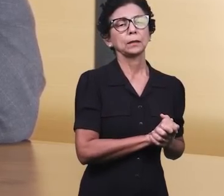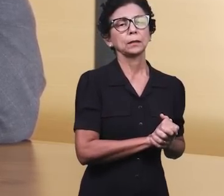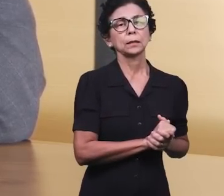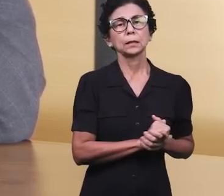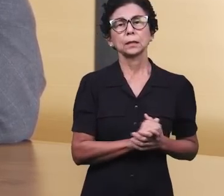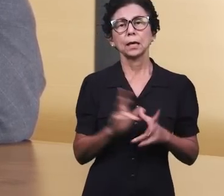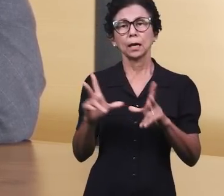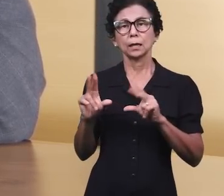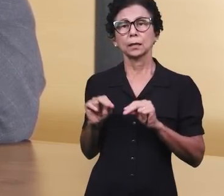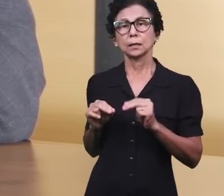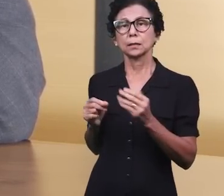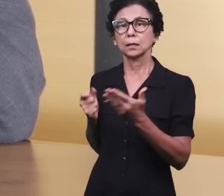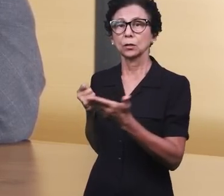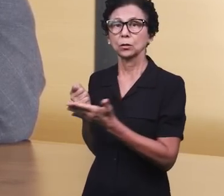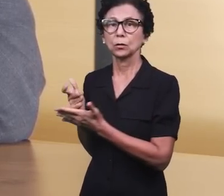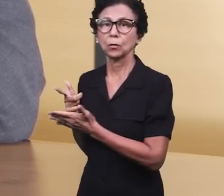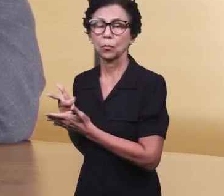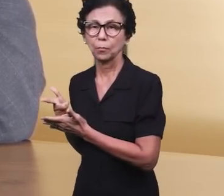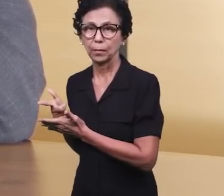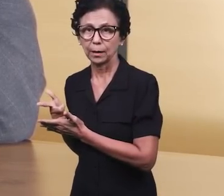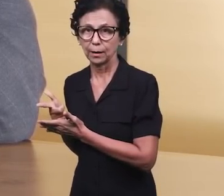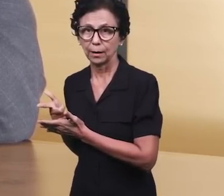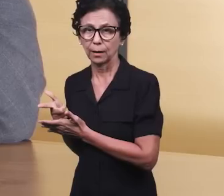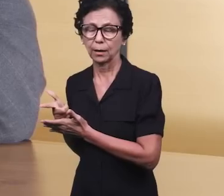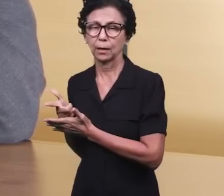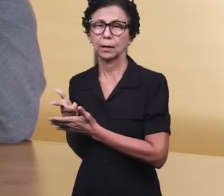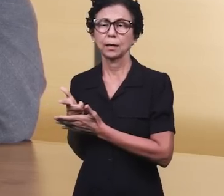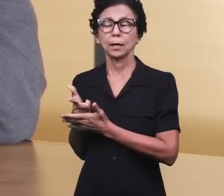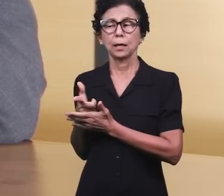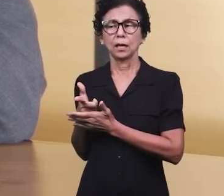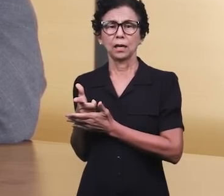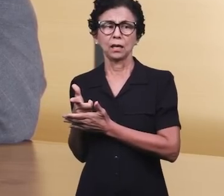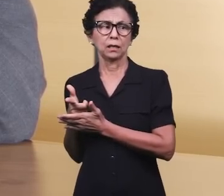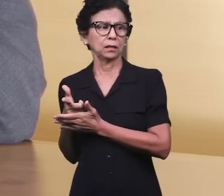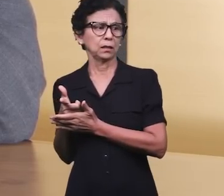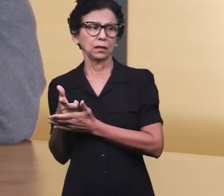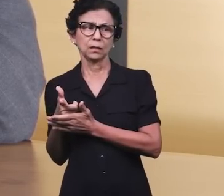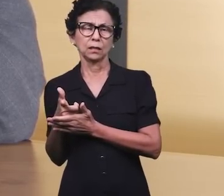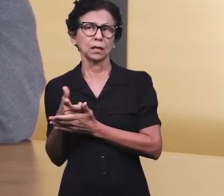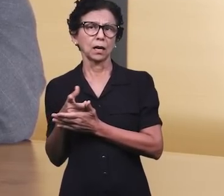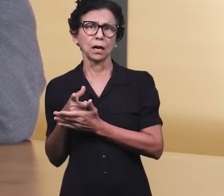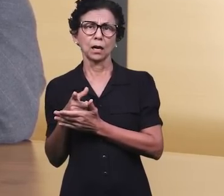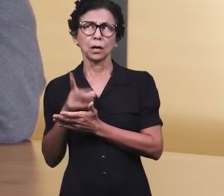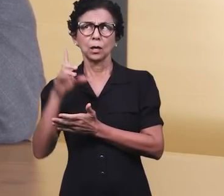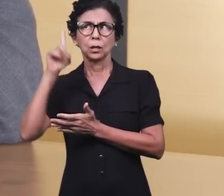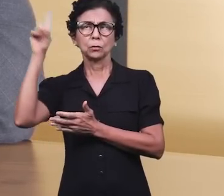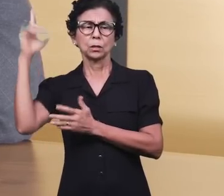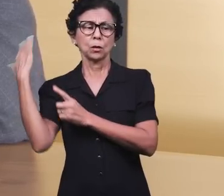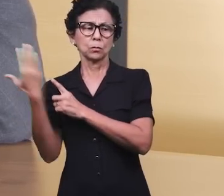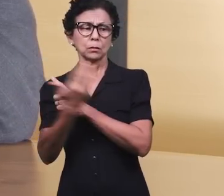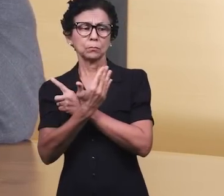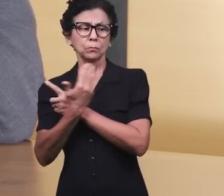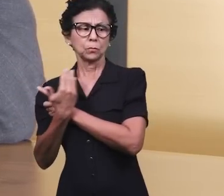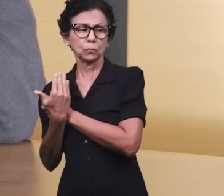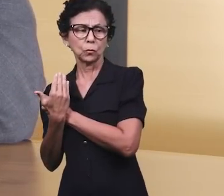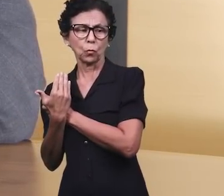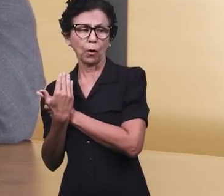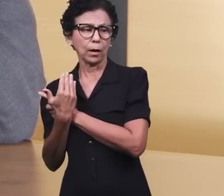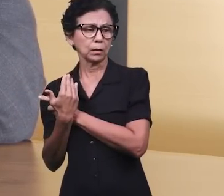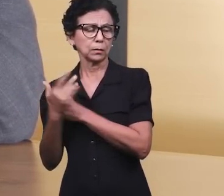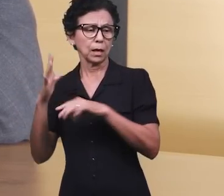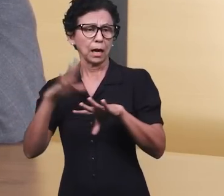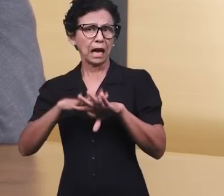comprar dele a herança que ele havia recebido. E naquela ocasião ele diz assim: guarda-me o Senhor que eu te